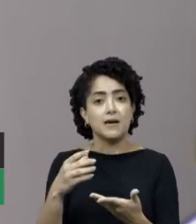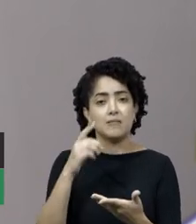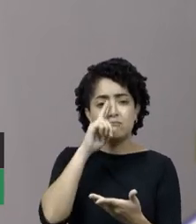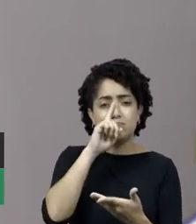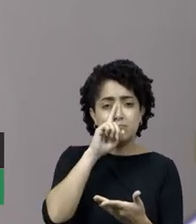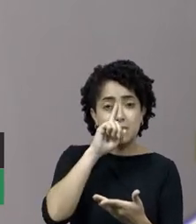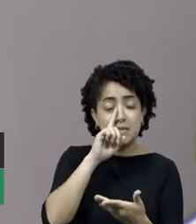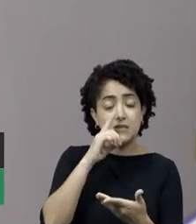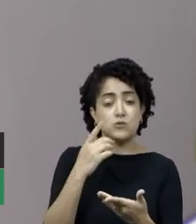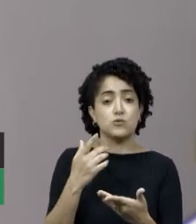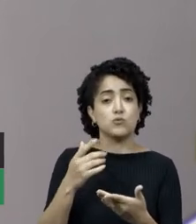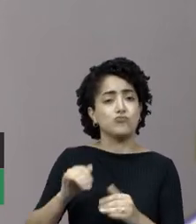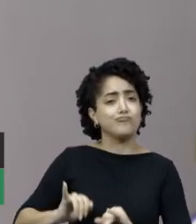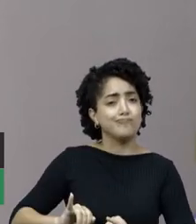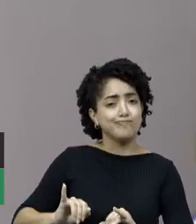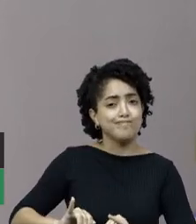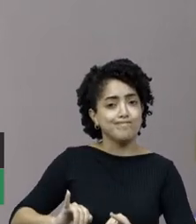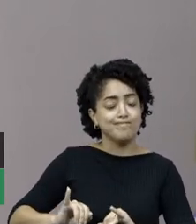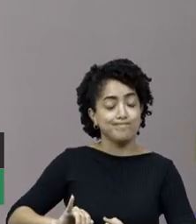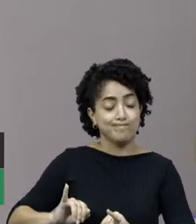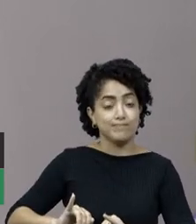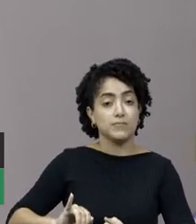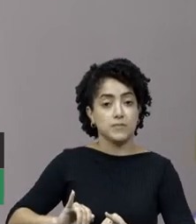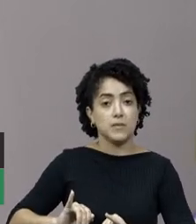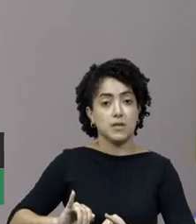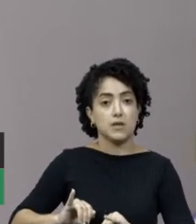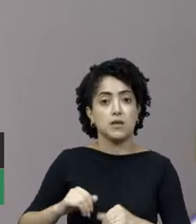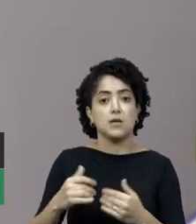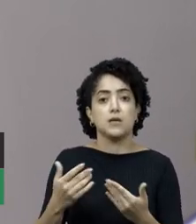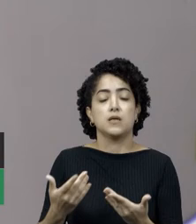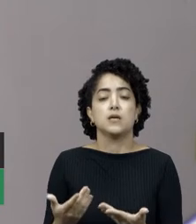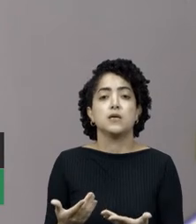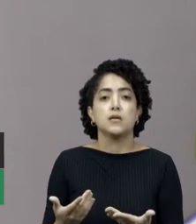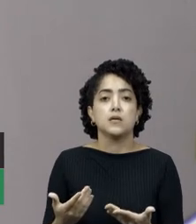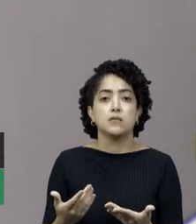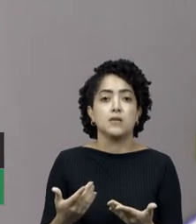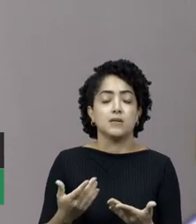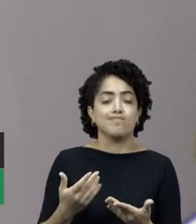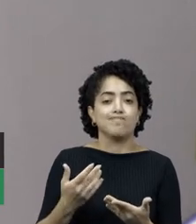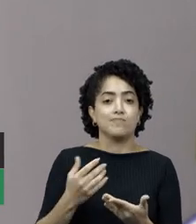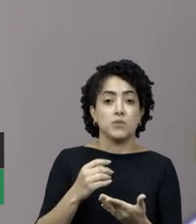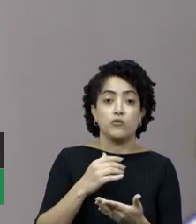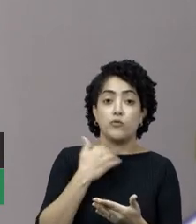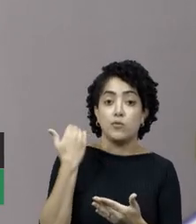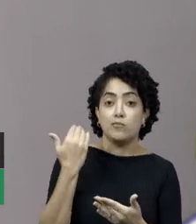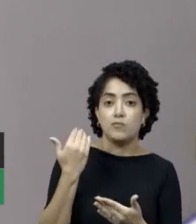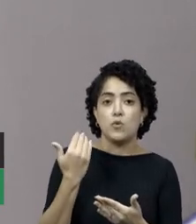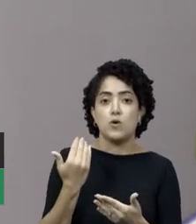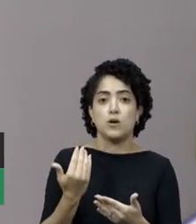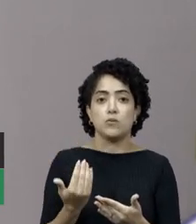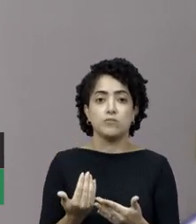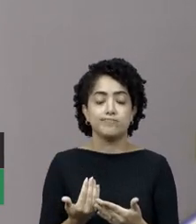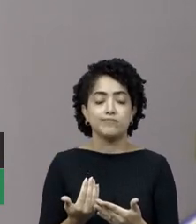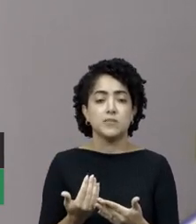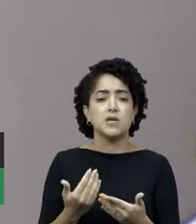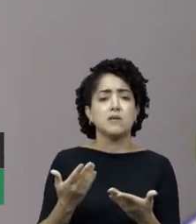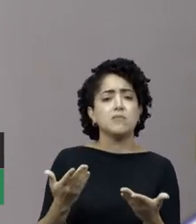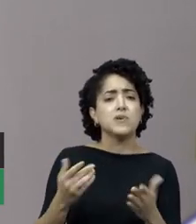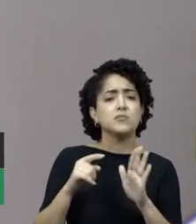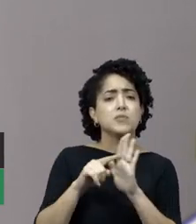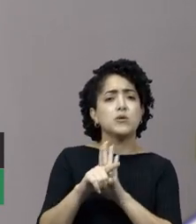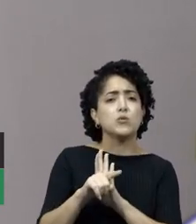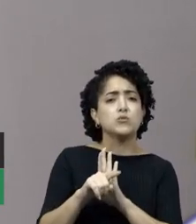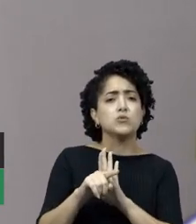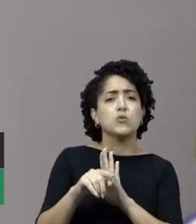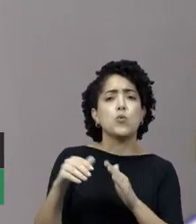de estar sofrendo algo dessa natureza, um assassinato. Mas eu pergunto, quando é que vai ser